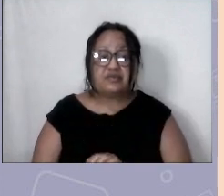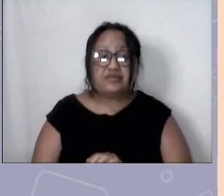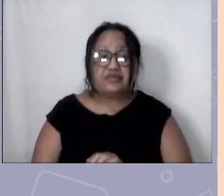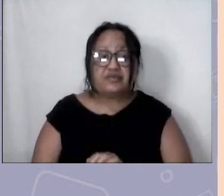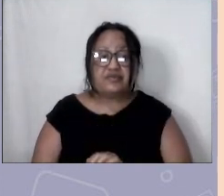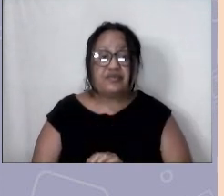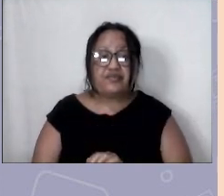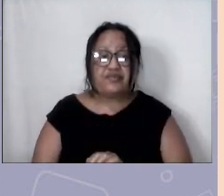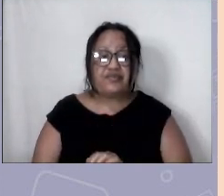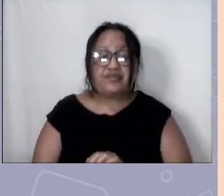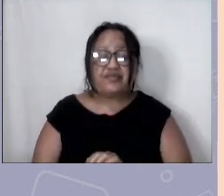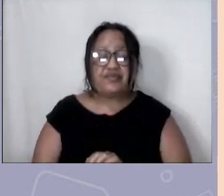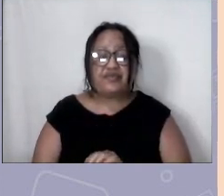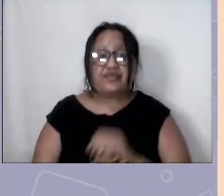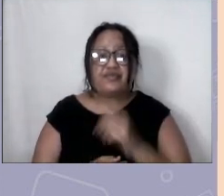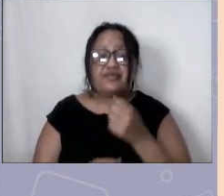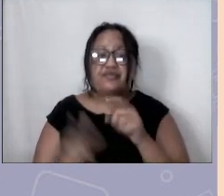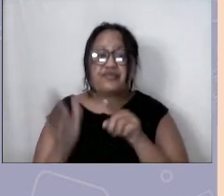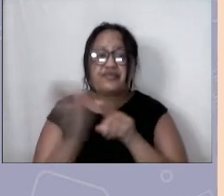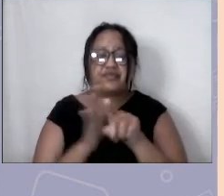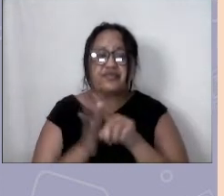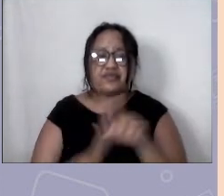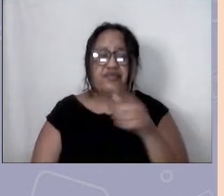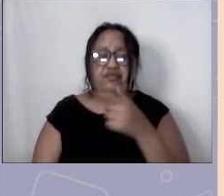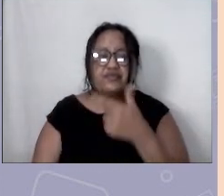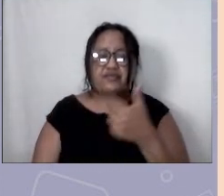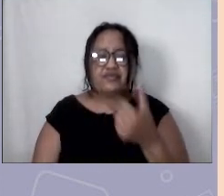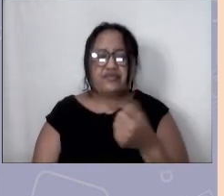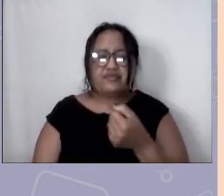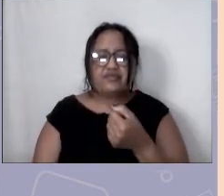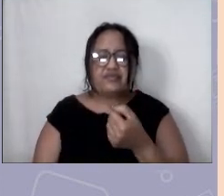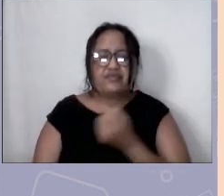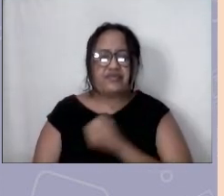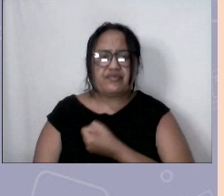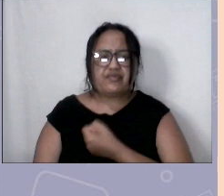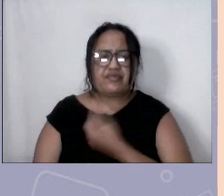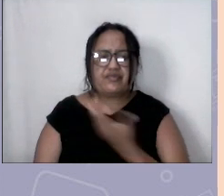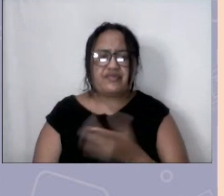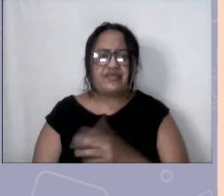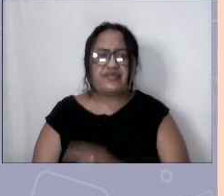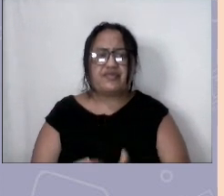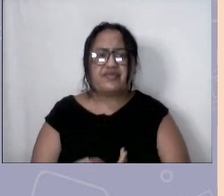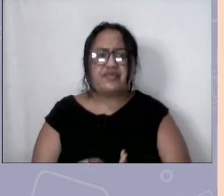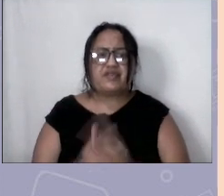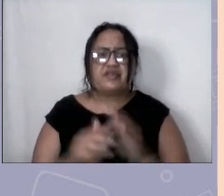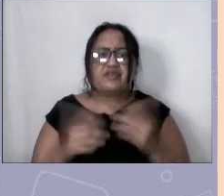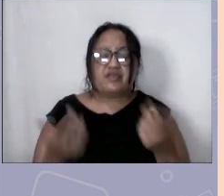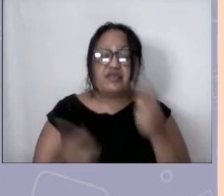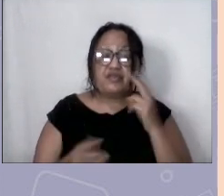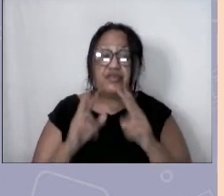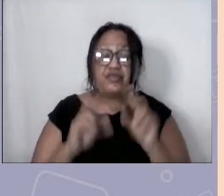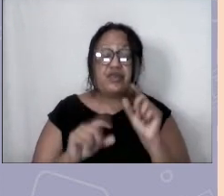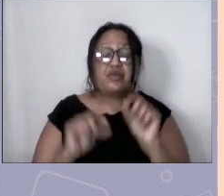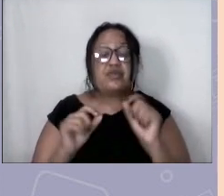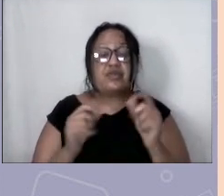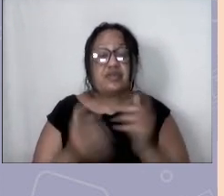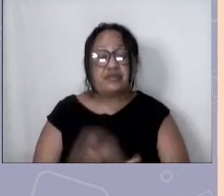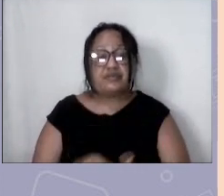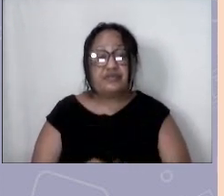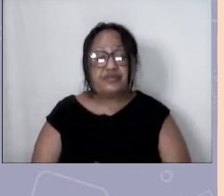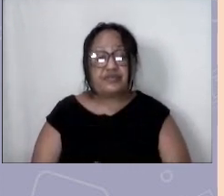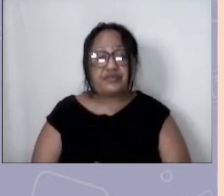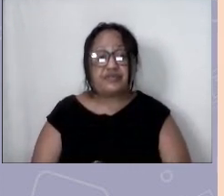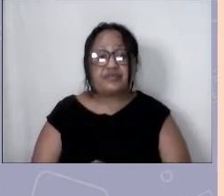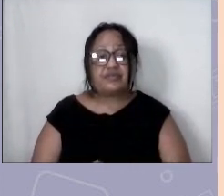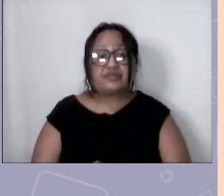questão 20 uma questão aí na área de bioquímica né de ácidos nucleicos etc então vamos ver lá o que ela quer então ela